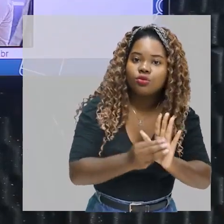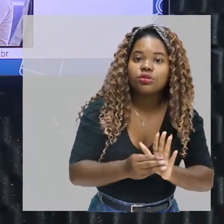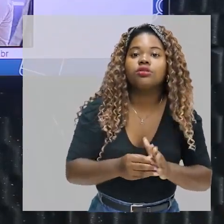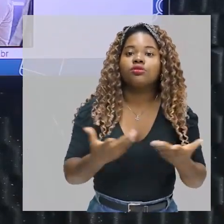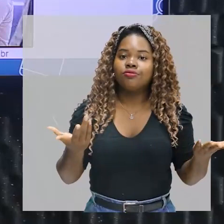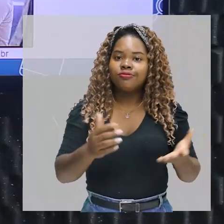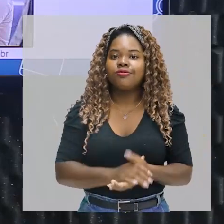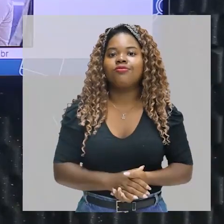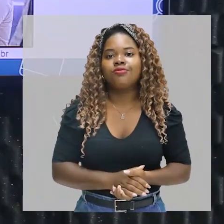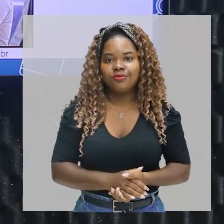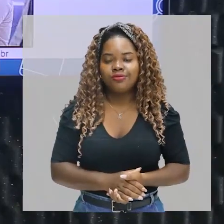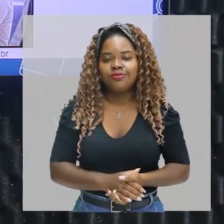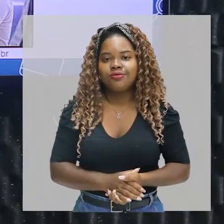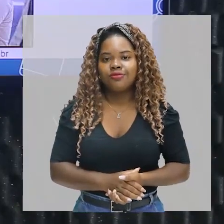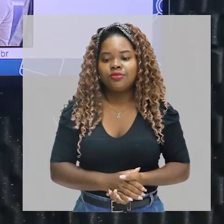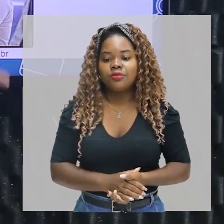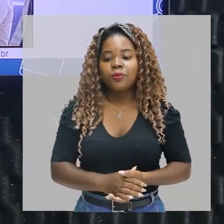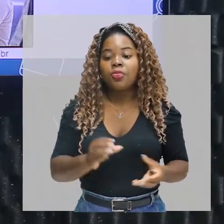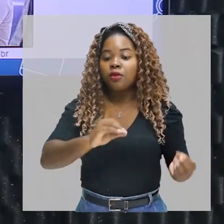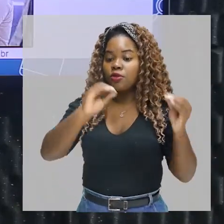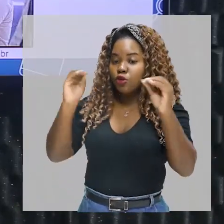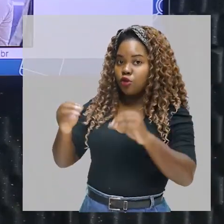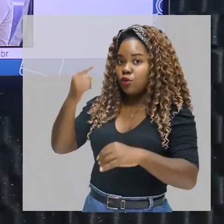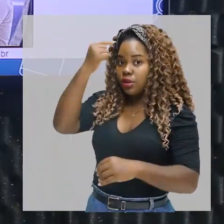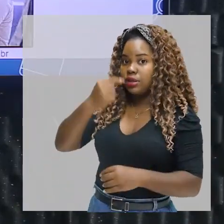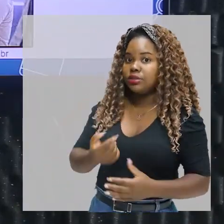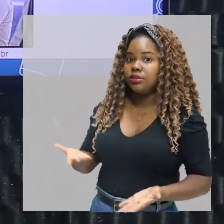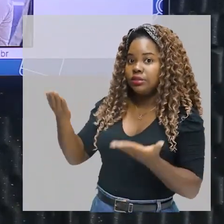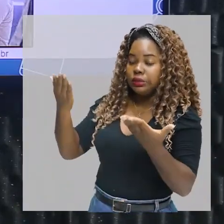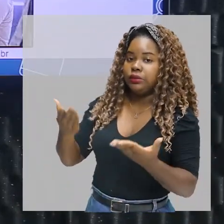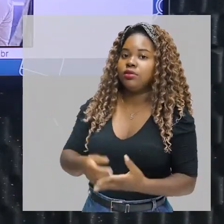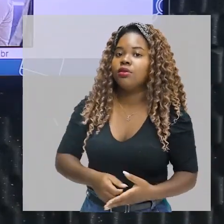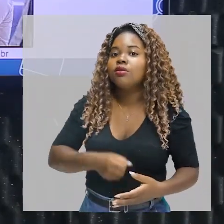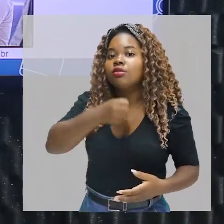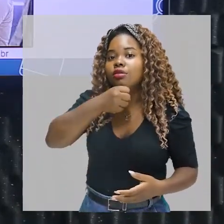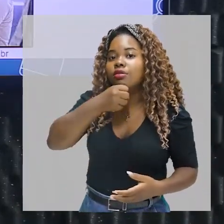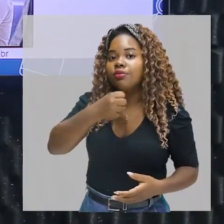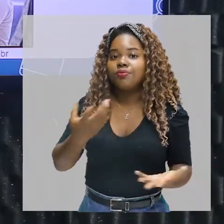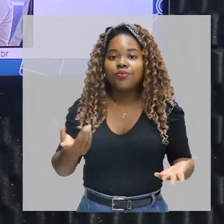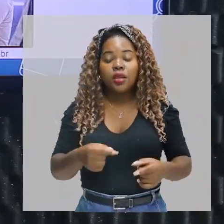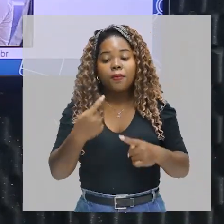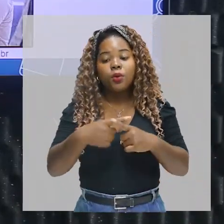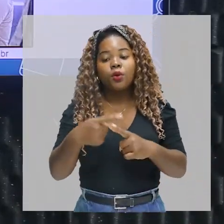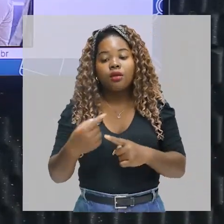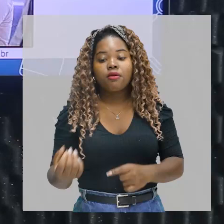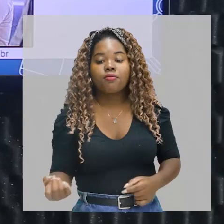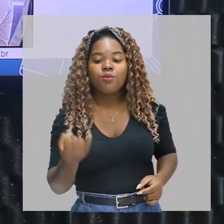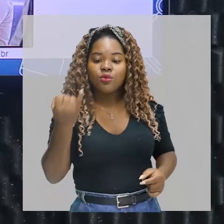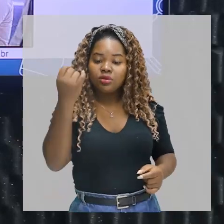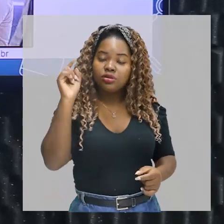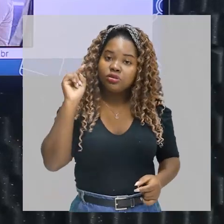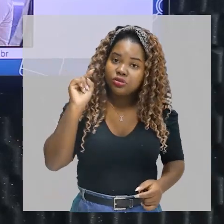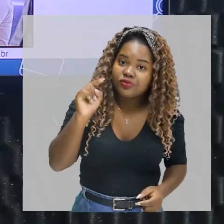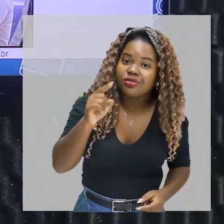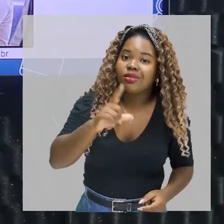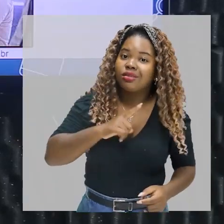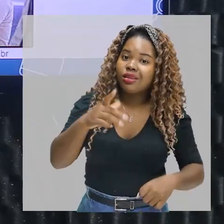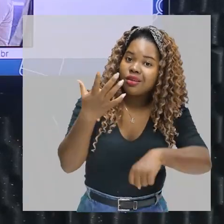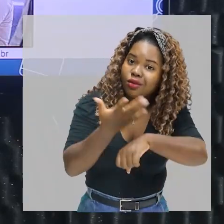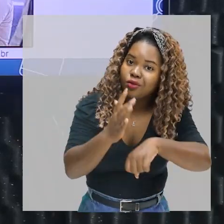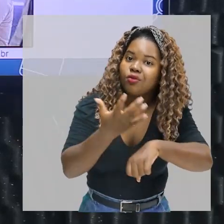adulta. Por isso eu coloquei essa foto aqui, ó, desses idosos, porque é importante que você tenha uma